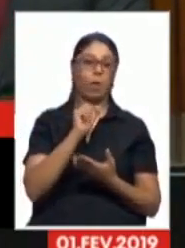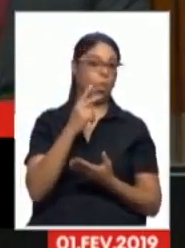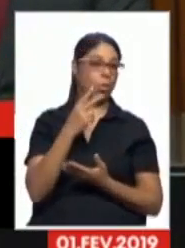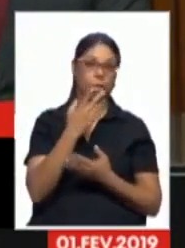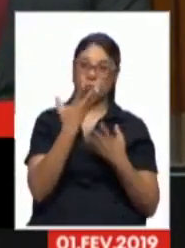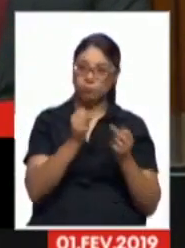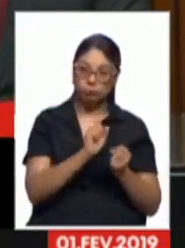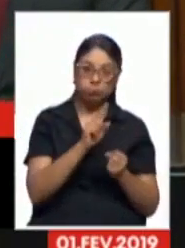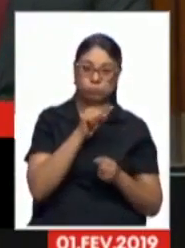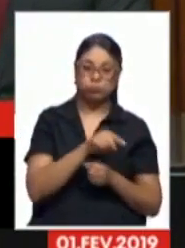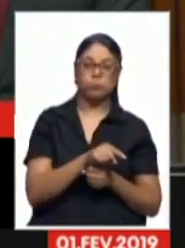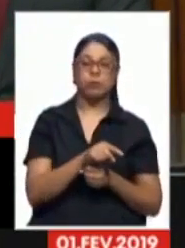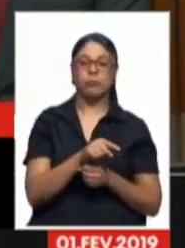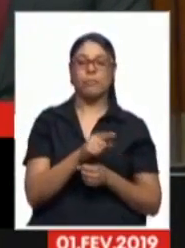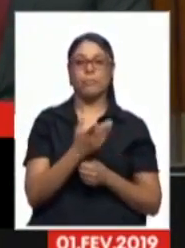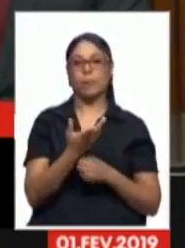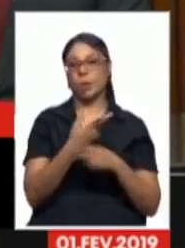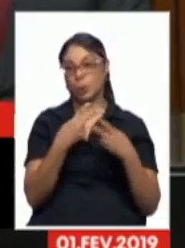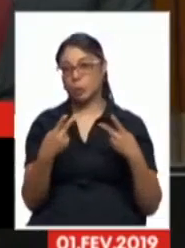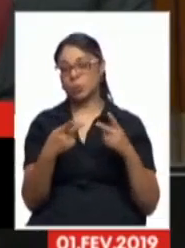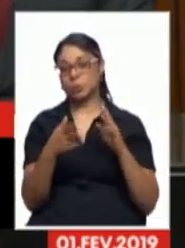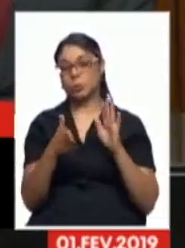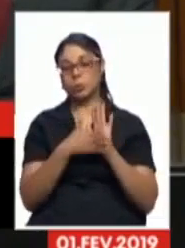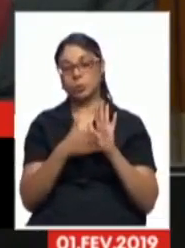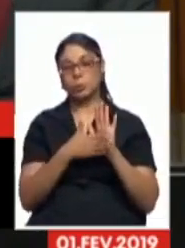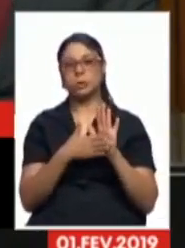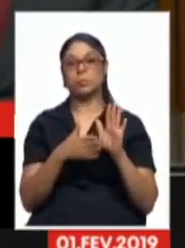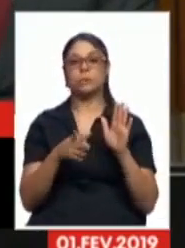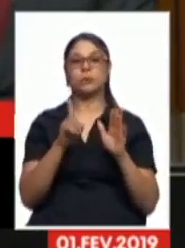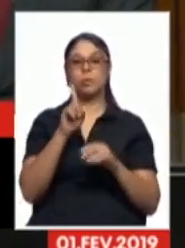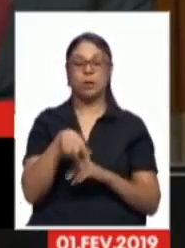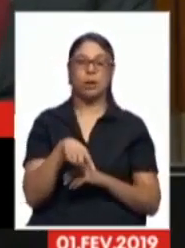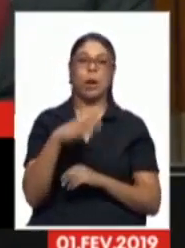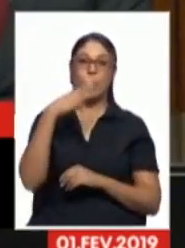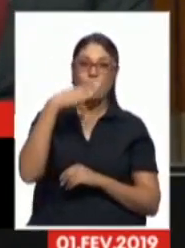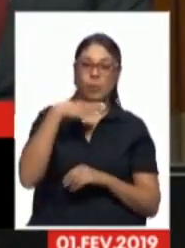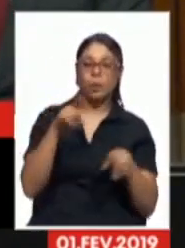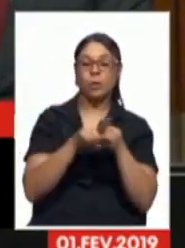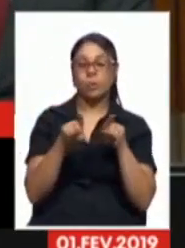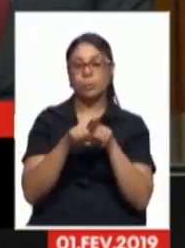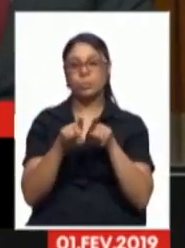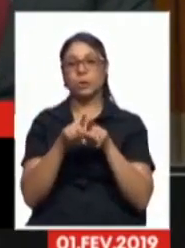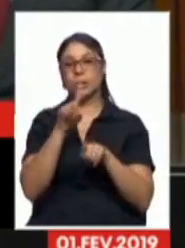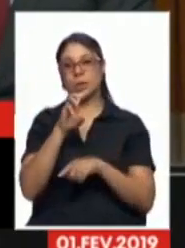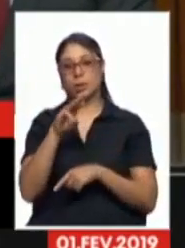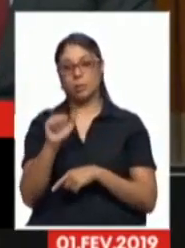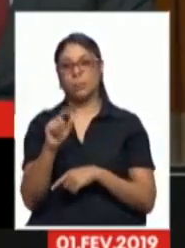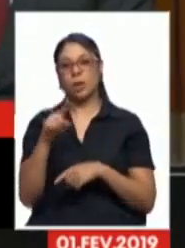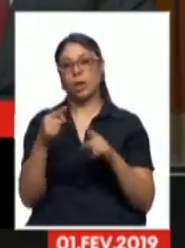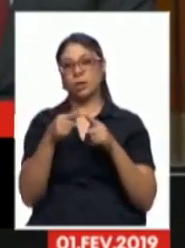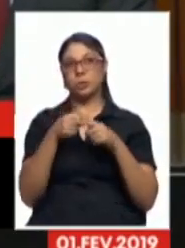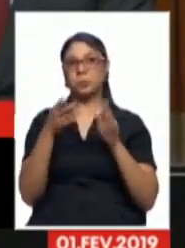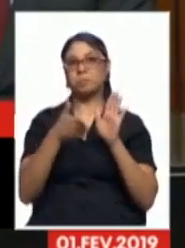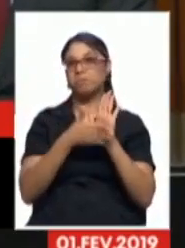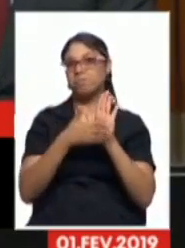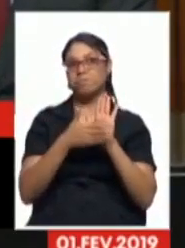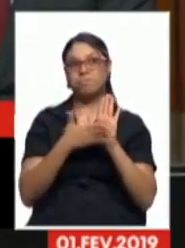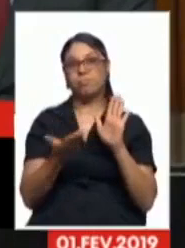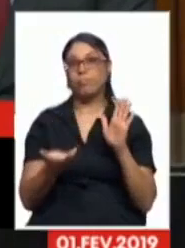Fernando Pimentel, há alguns vetos também do próprio governador Romeu Zema, que são pautas que